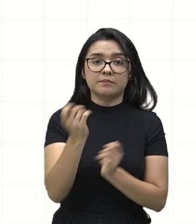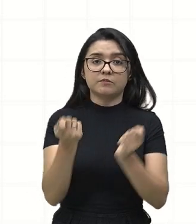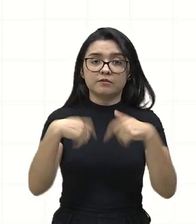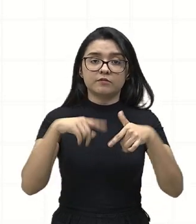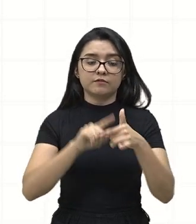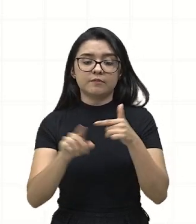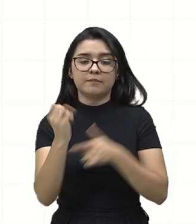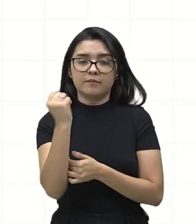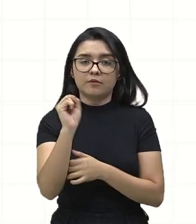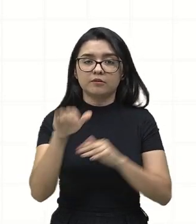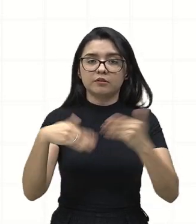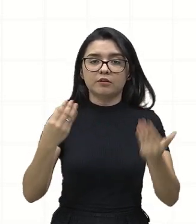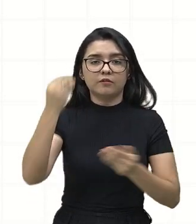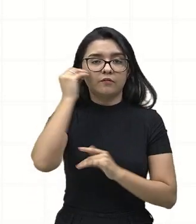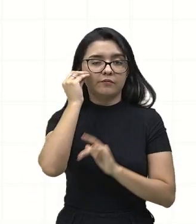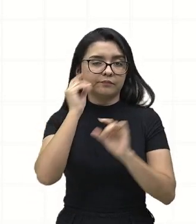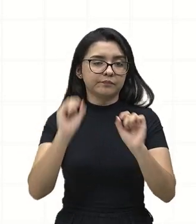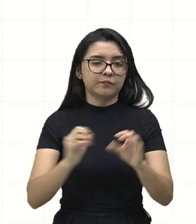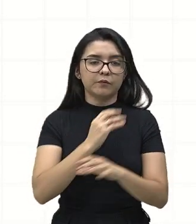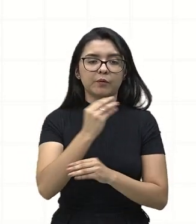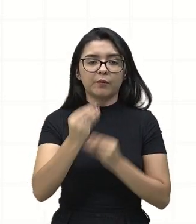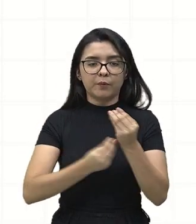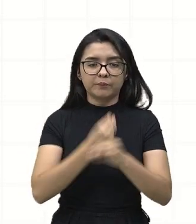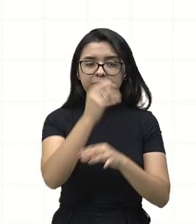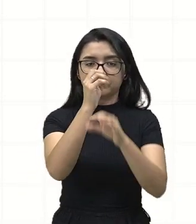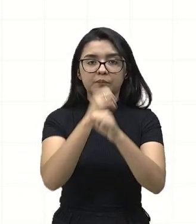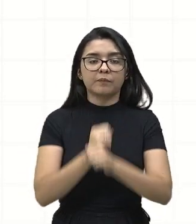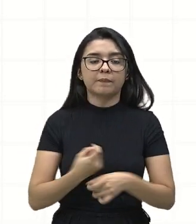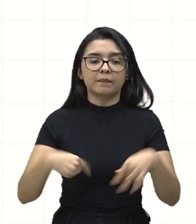8. Então, vamos fazer essa conta aqui.